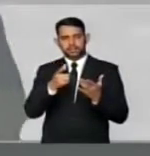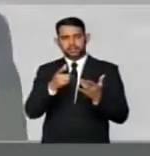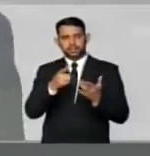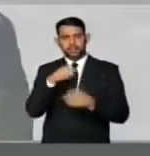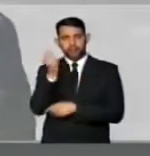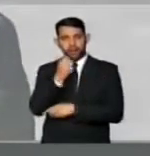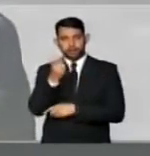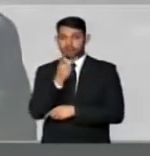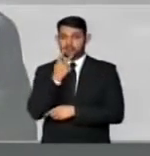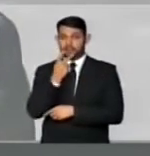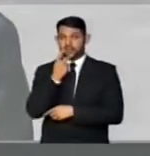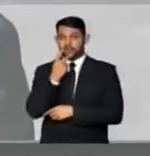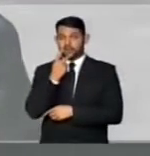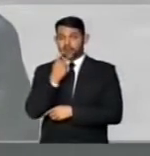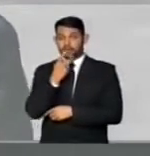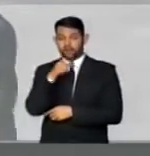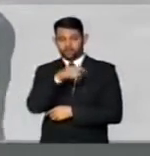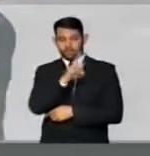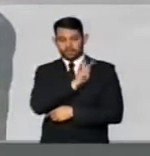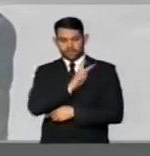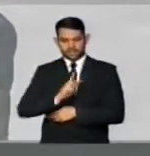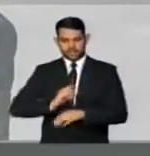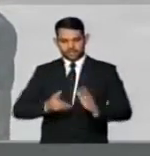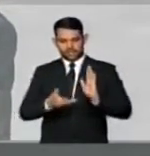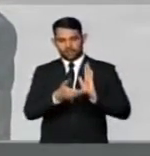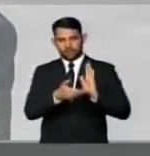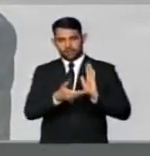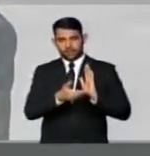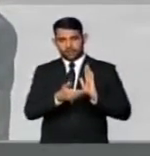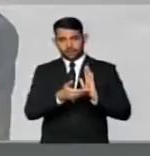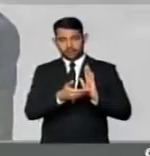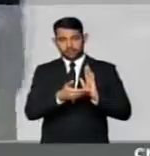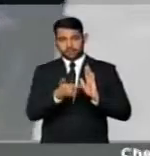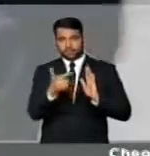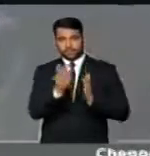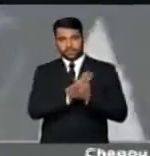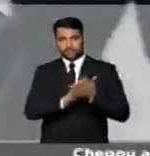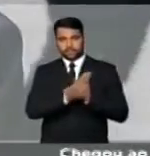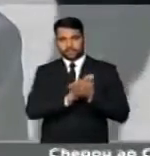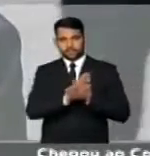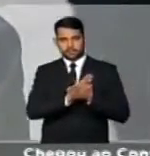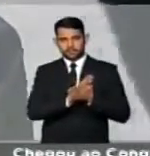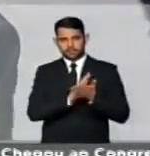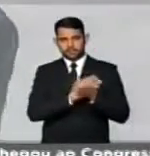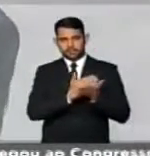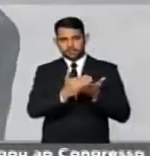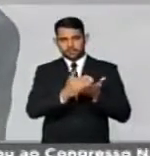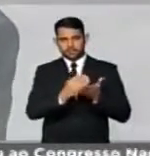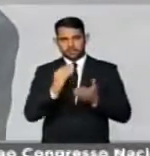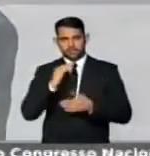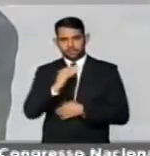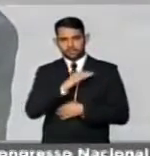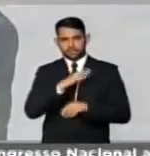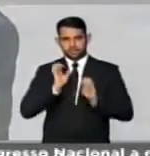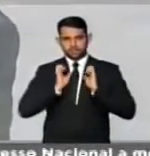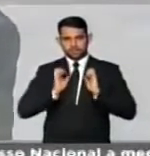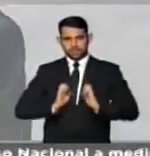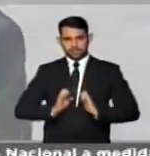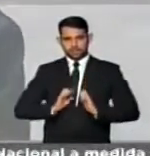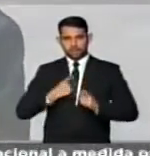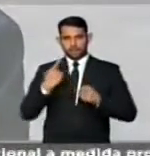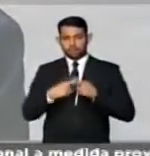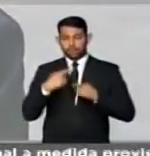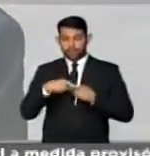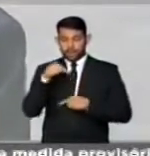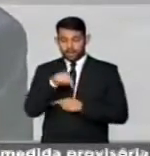Valente, falou que o presidente da Câmara não vai à frente na comissão de ética porque